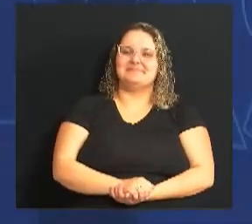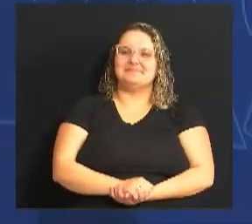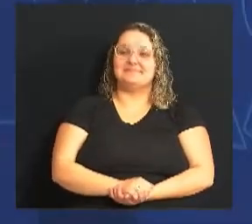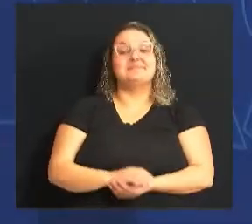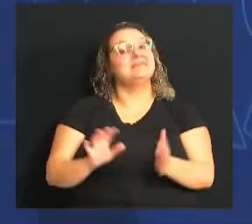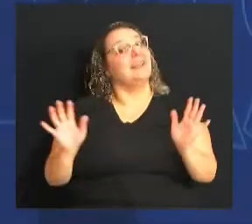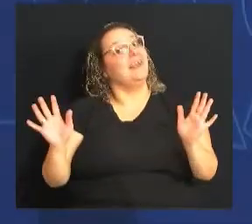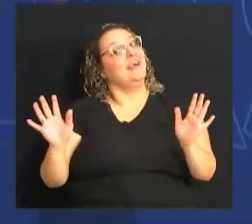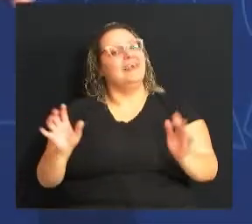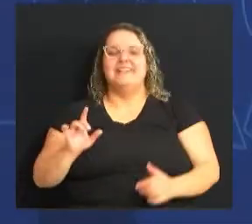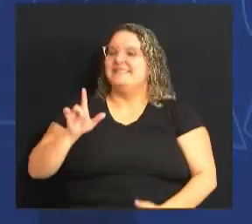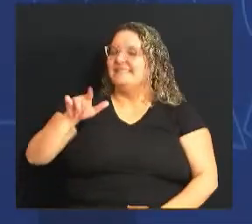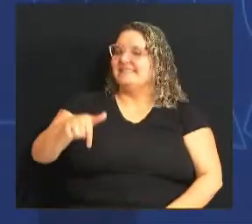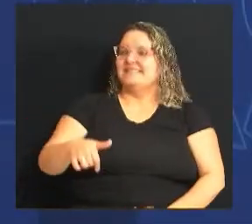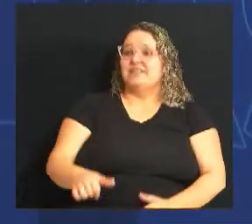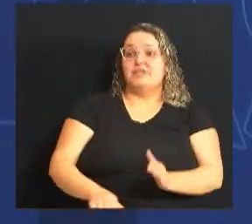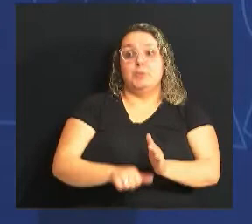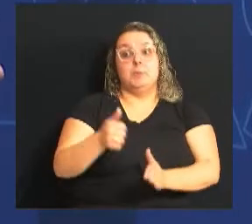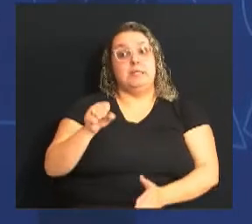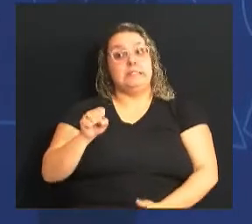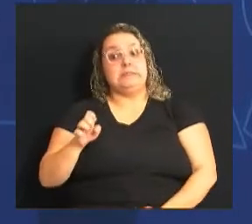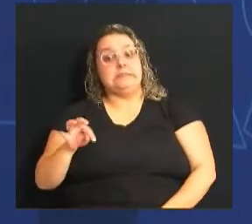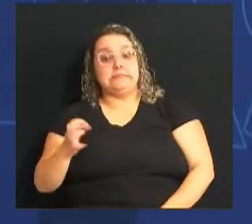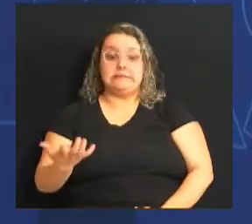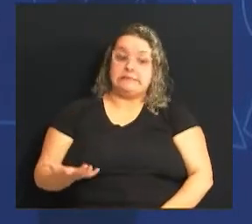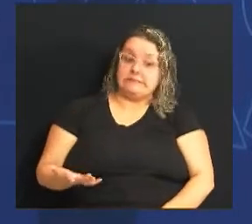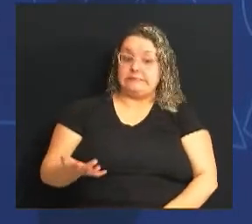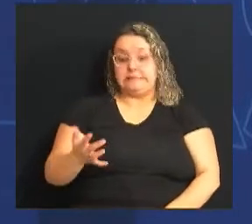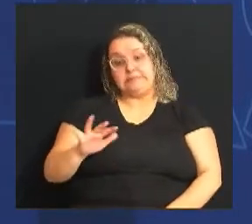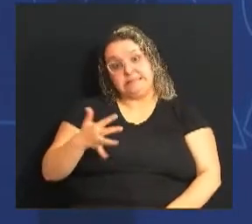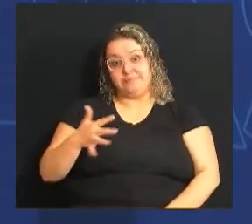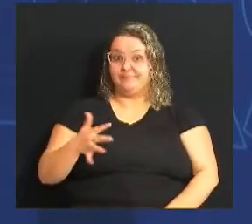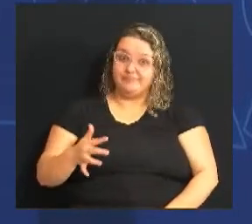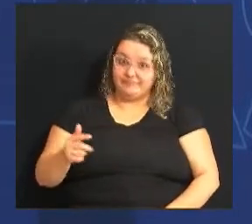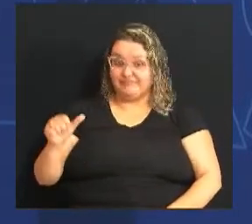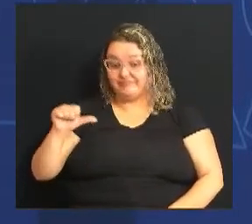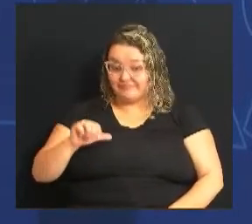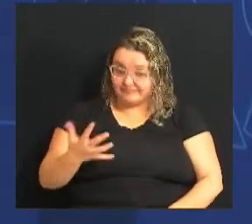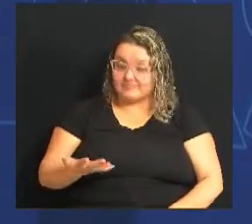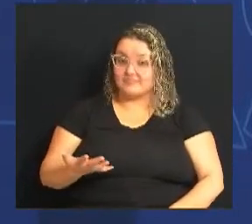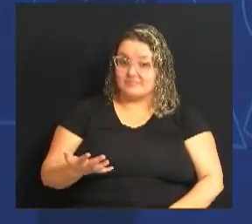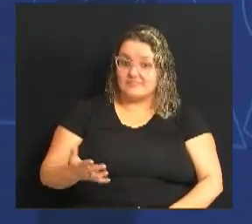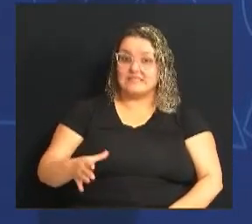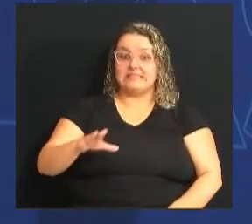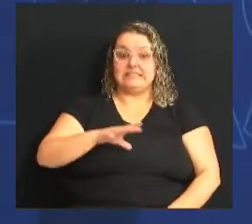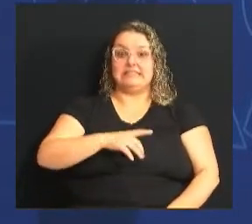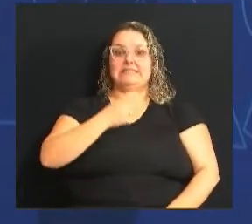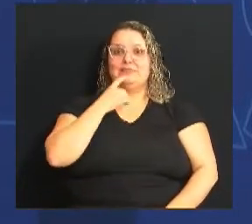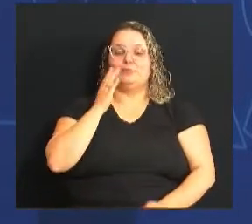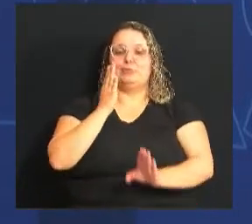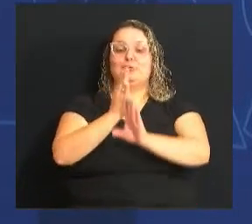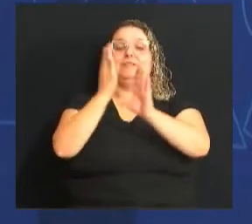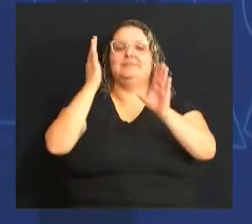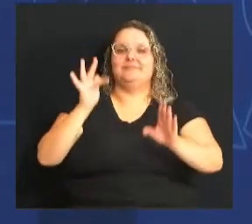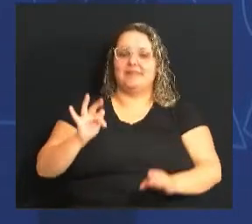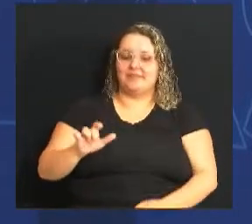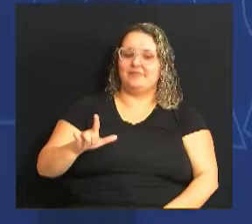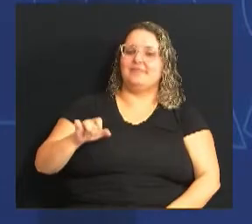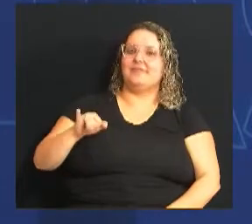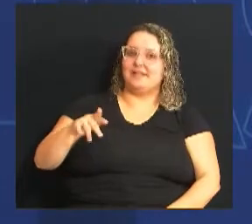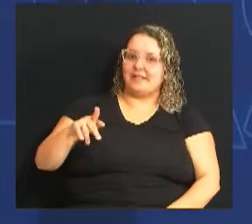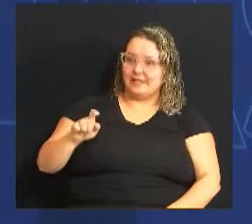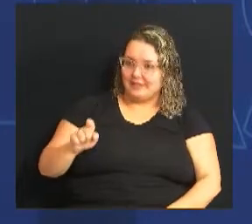Então depois de um primeiro set em que não deu muito certo, né, a equipe campineira se encontrou, Felipe Roque e